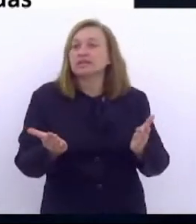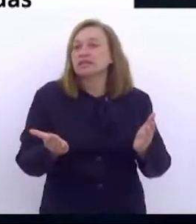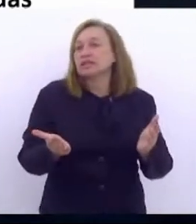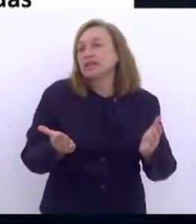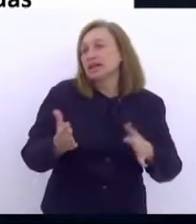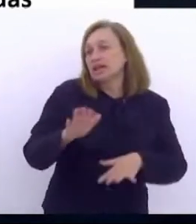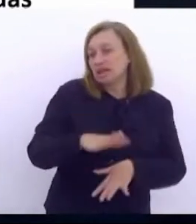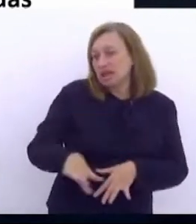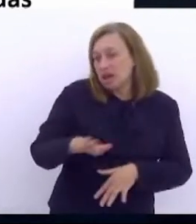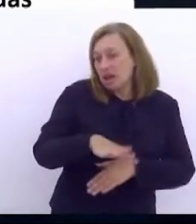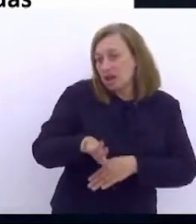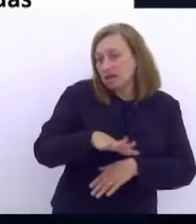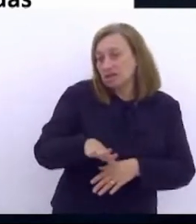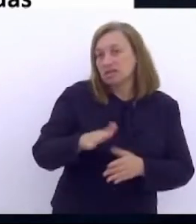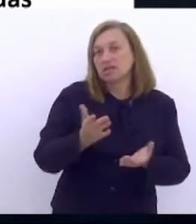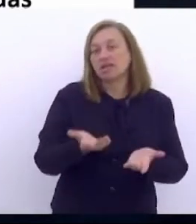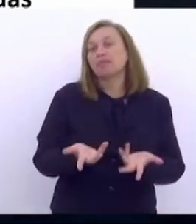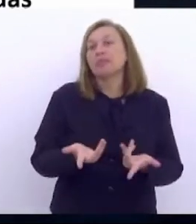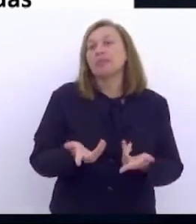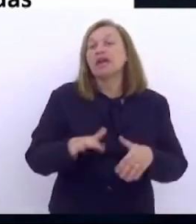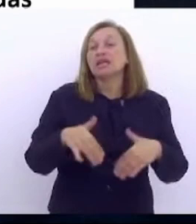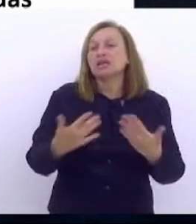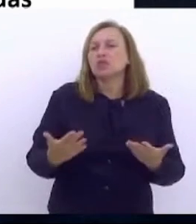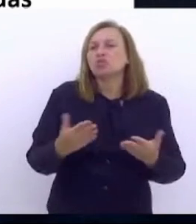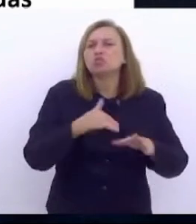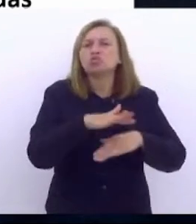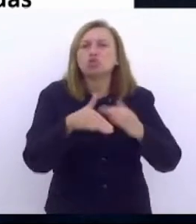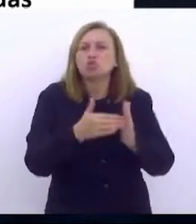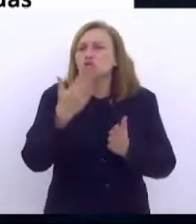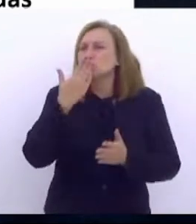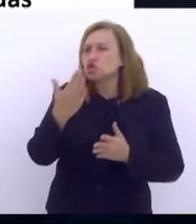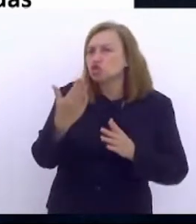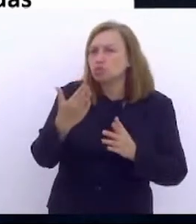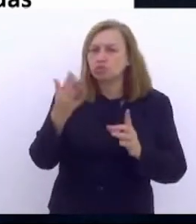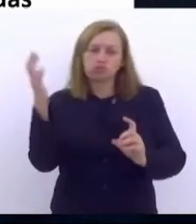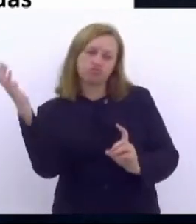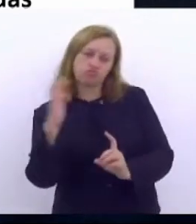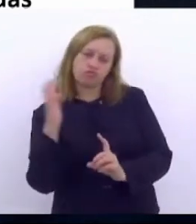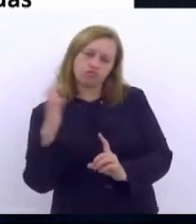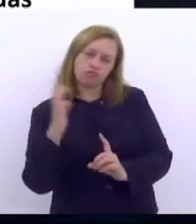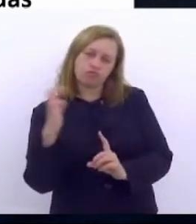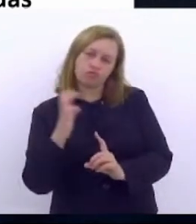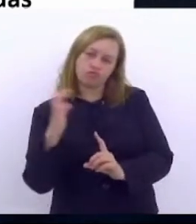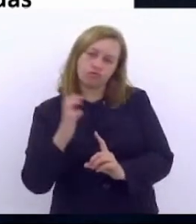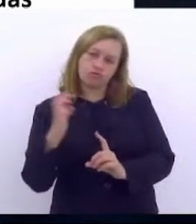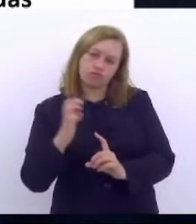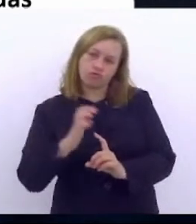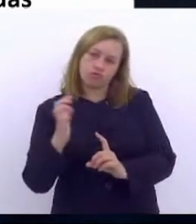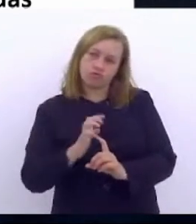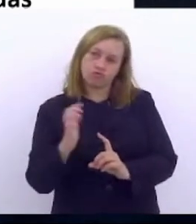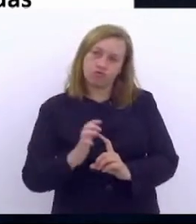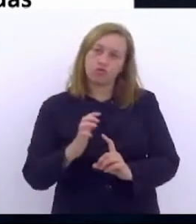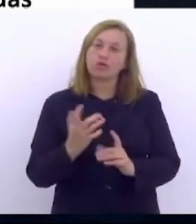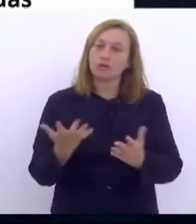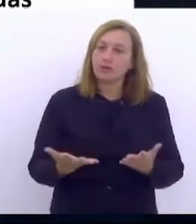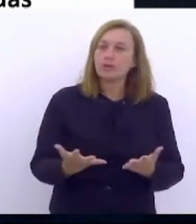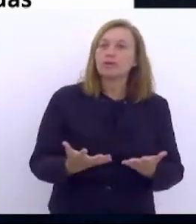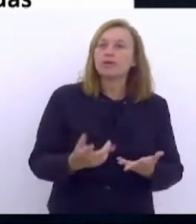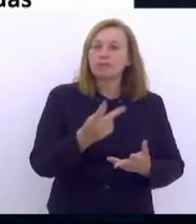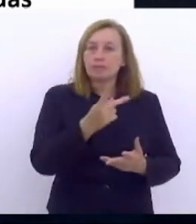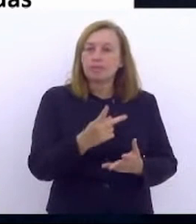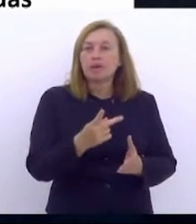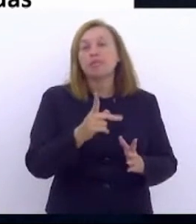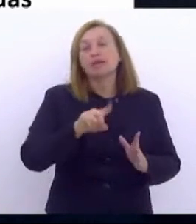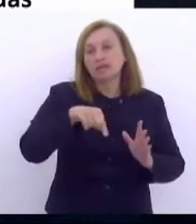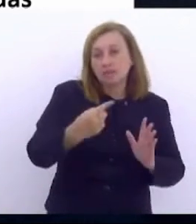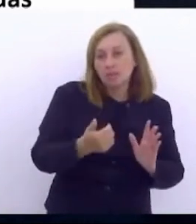os pais, né, vêm e fazem todo tipo de abordagem, né, direta ou um pouco indireta, para criar uma pressão sobre a